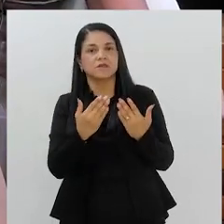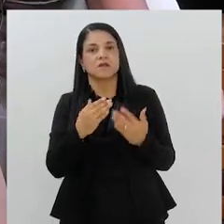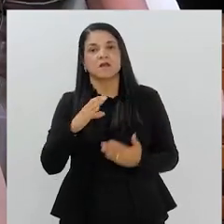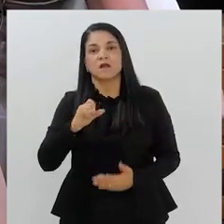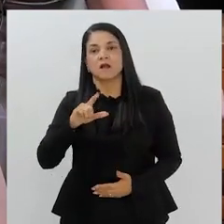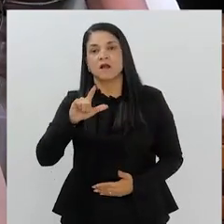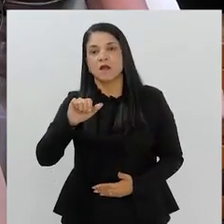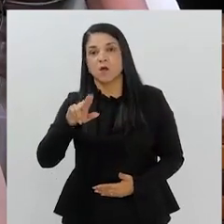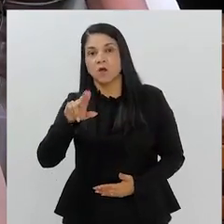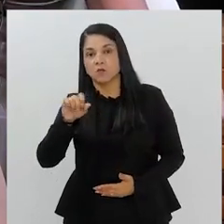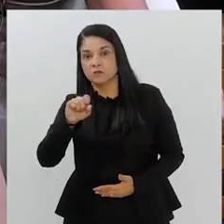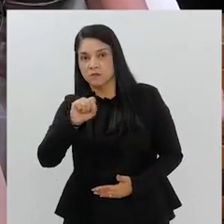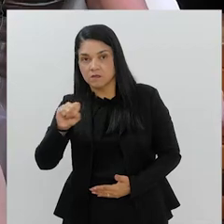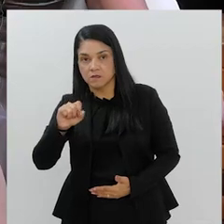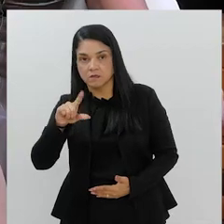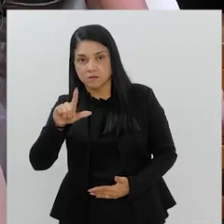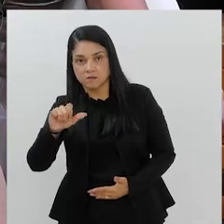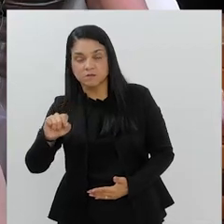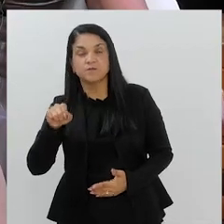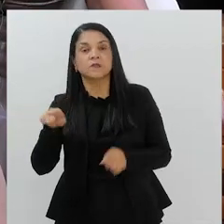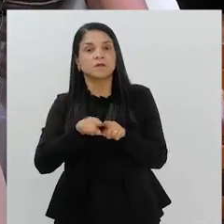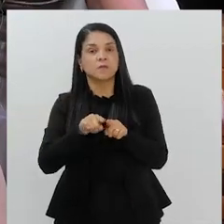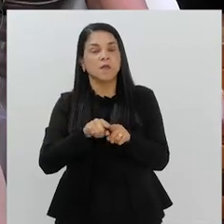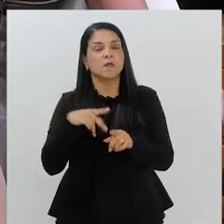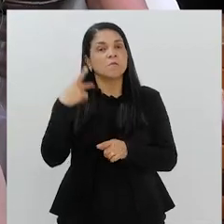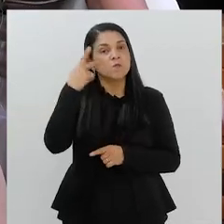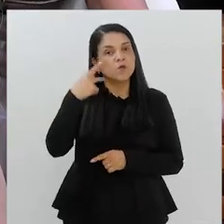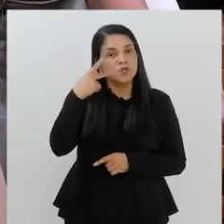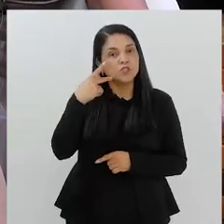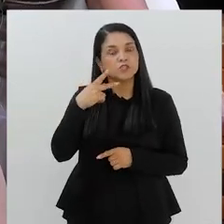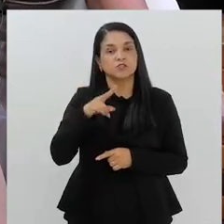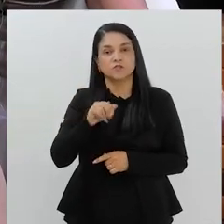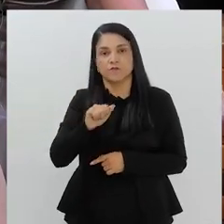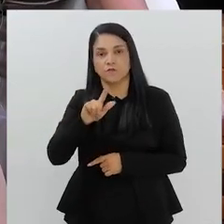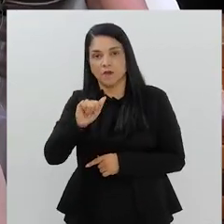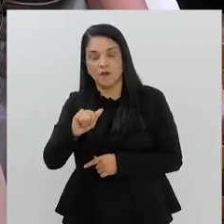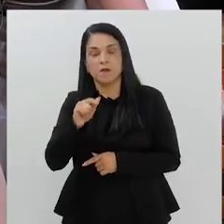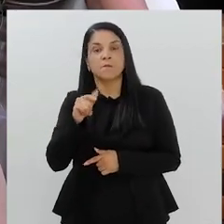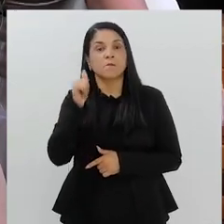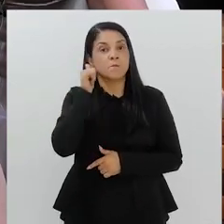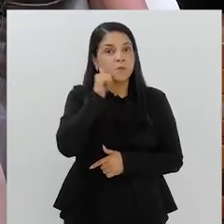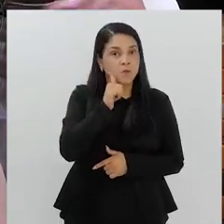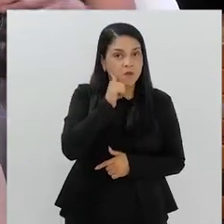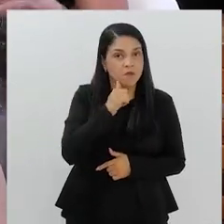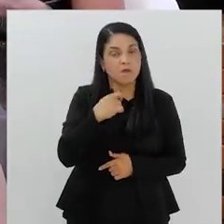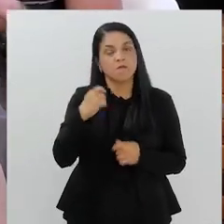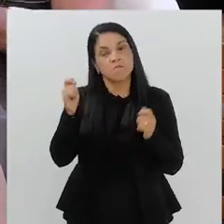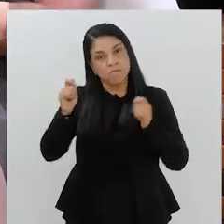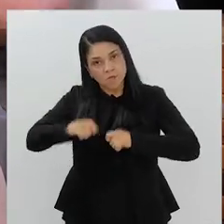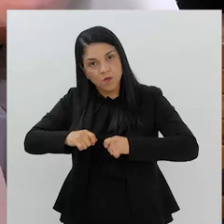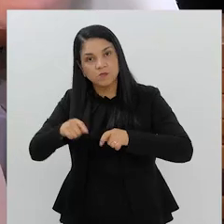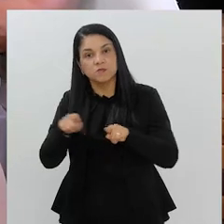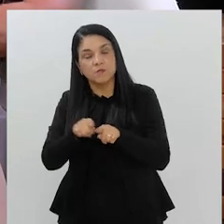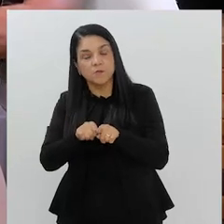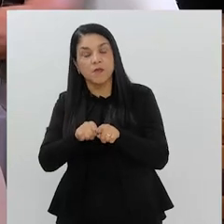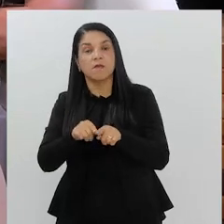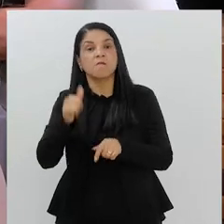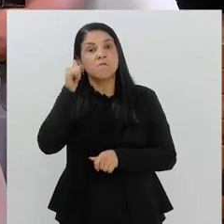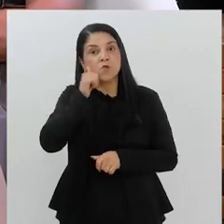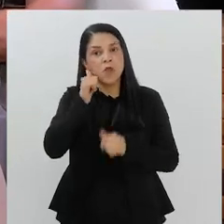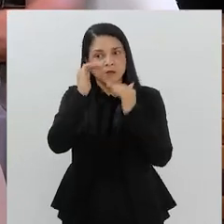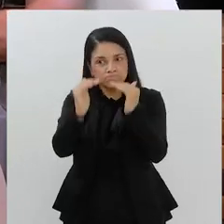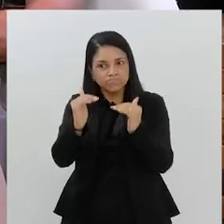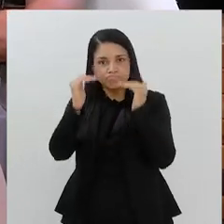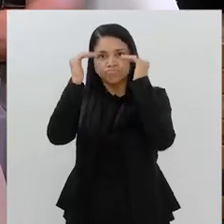todas as cláusulas de contrapartida e que adote políticas de reserva de vagas não só para mulheres mas para mulheres em